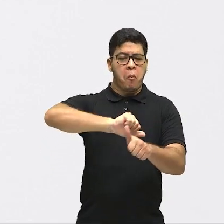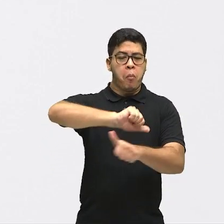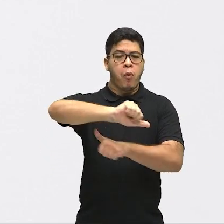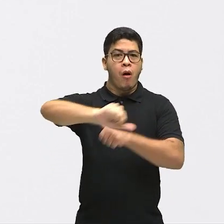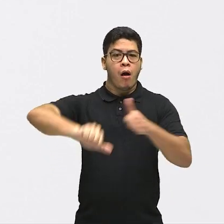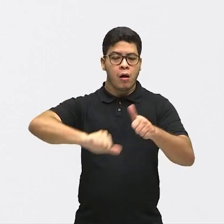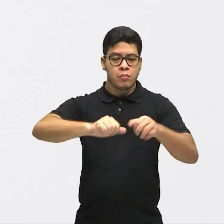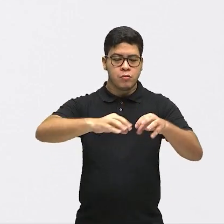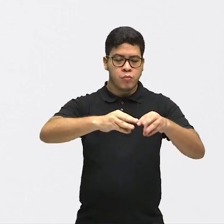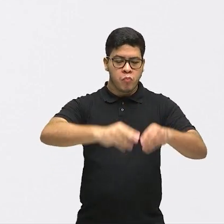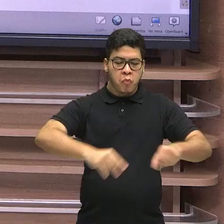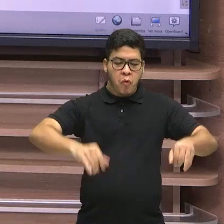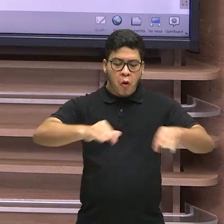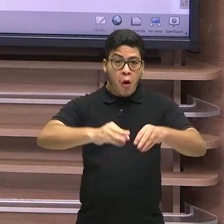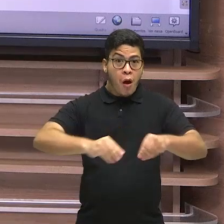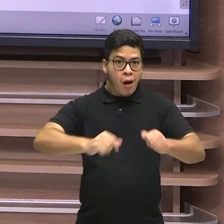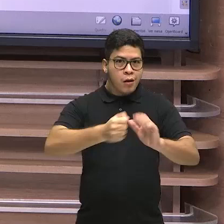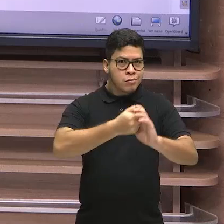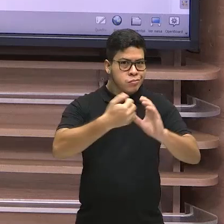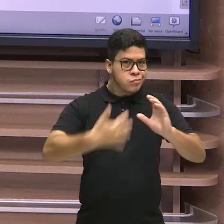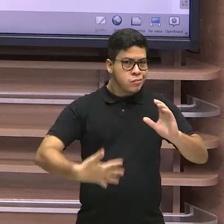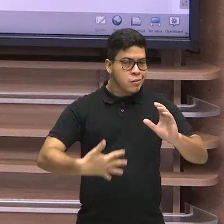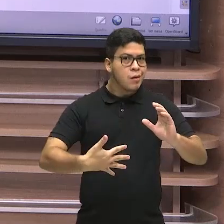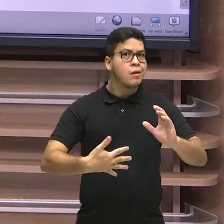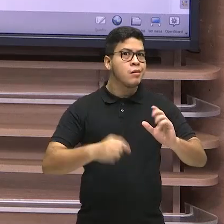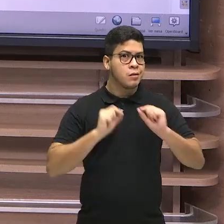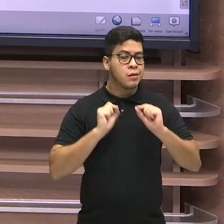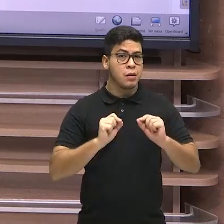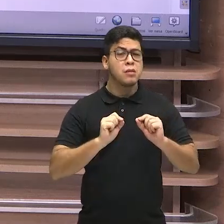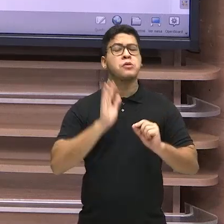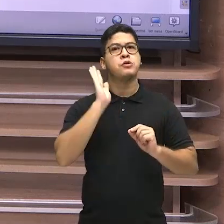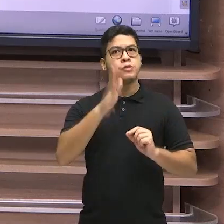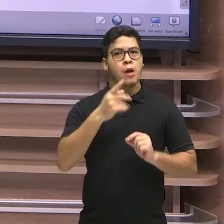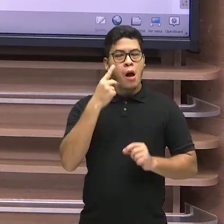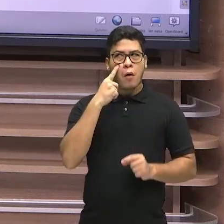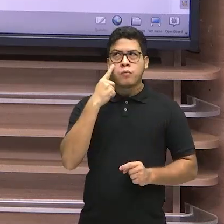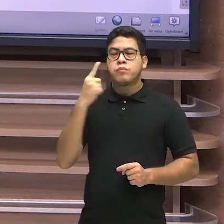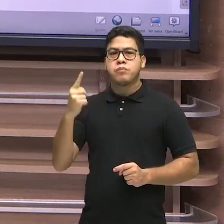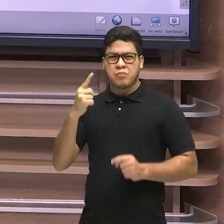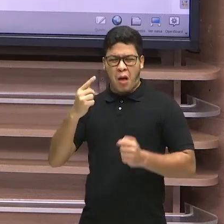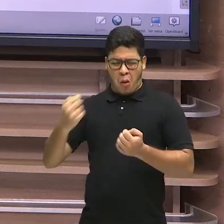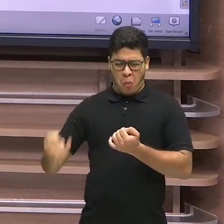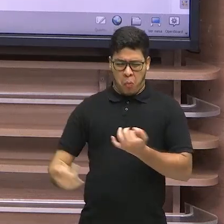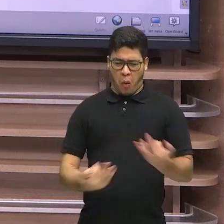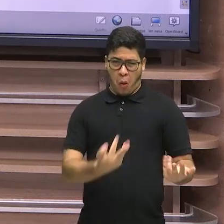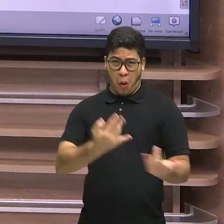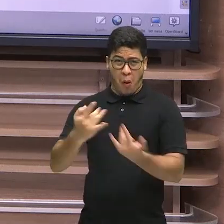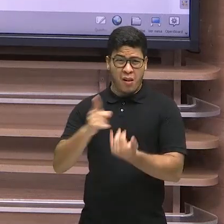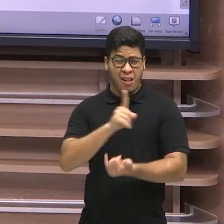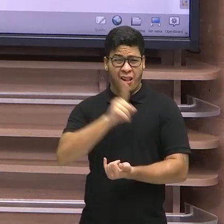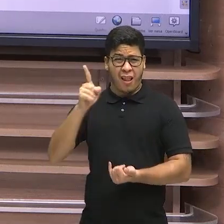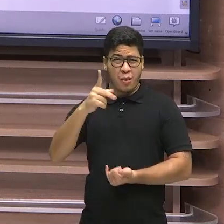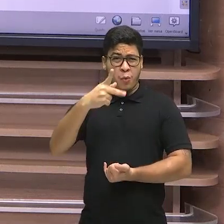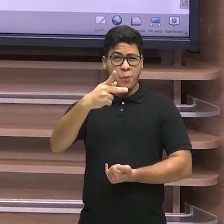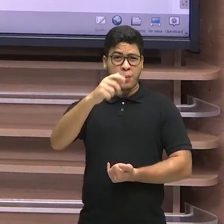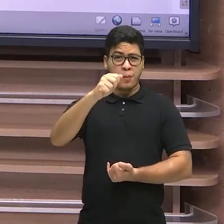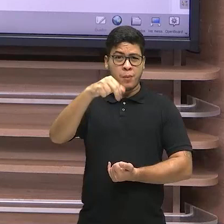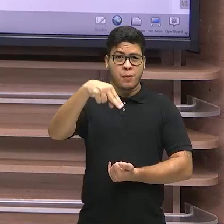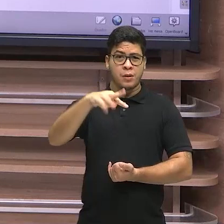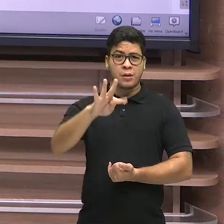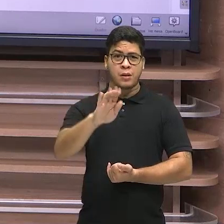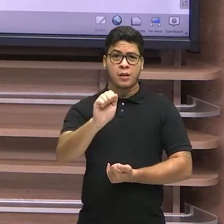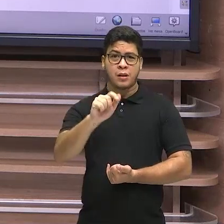solo. Não faz muito tempo vocês acompanharam pelo jornal, né, a grande queimada lá no Pantanal, e a gente viu